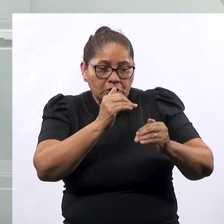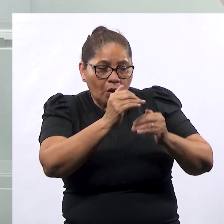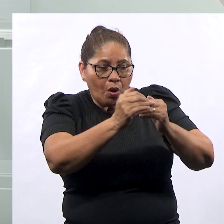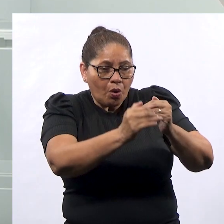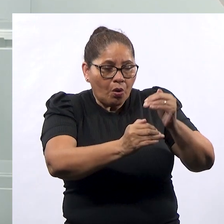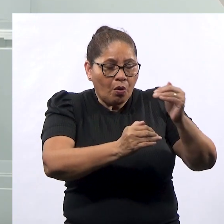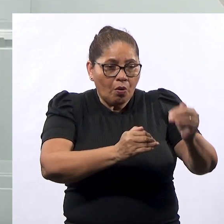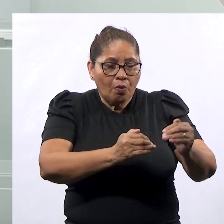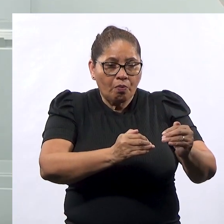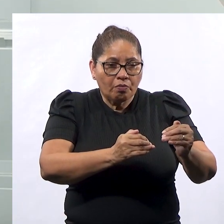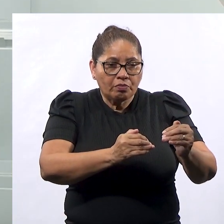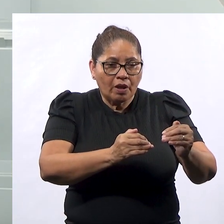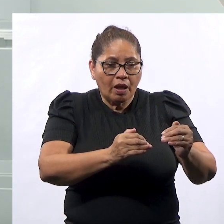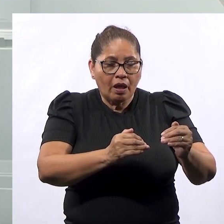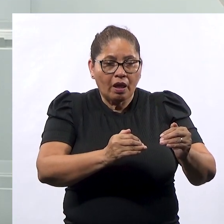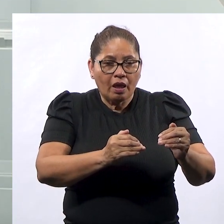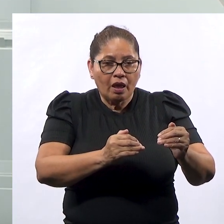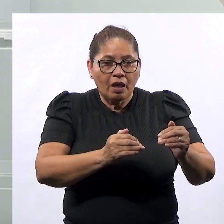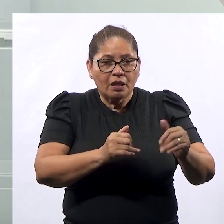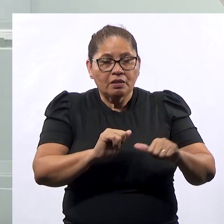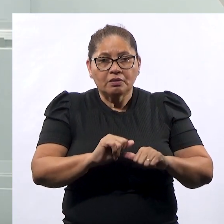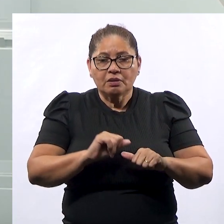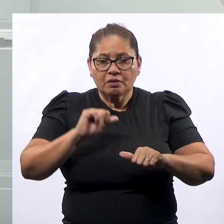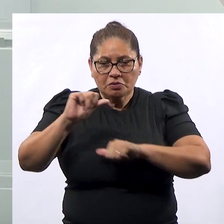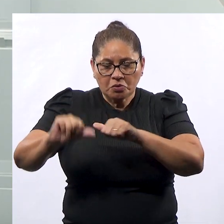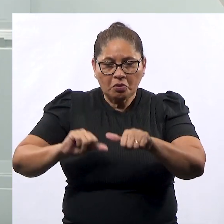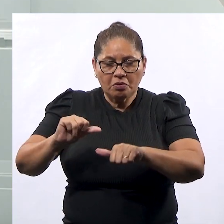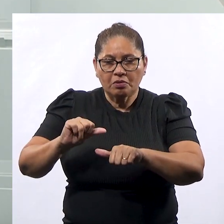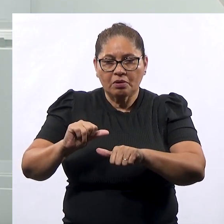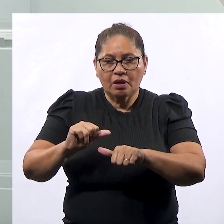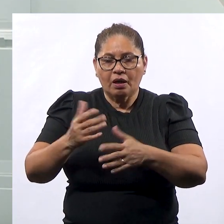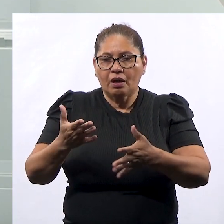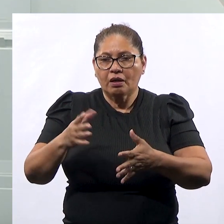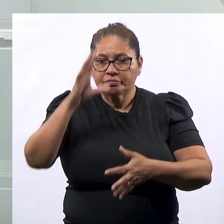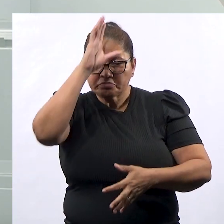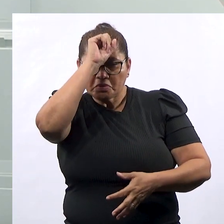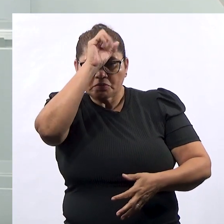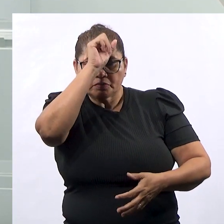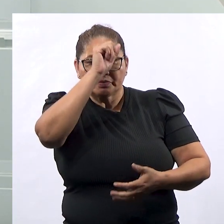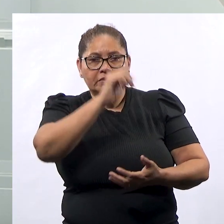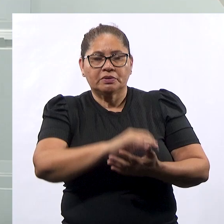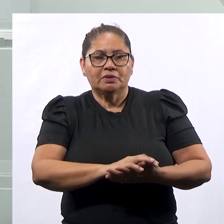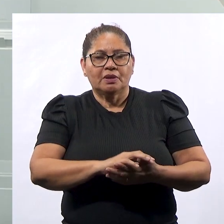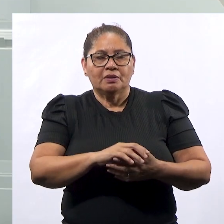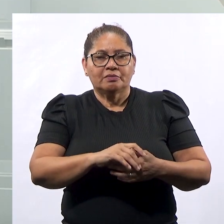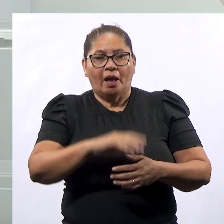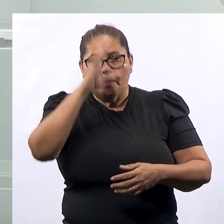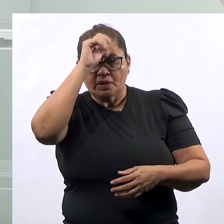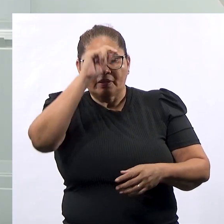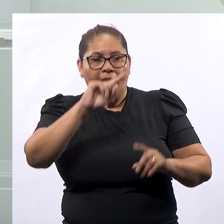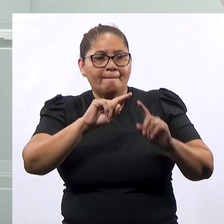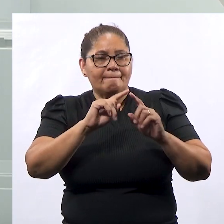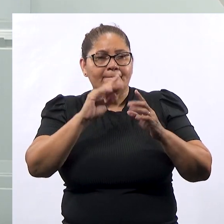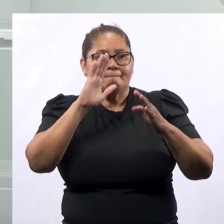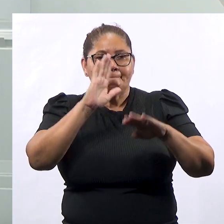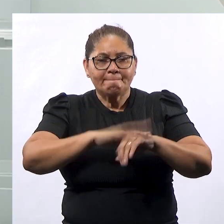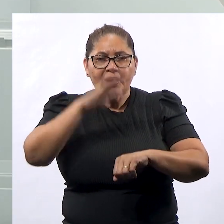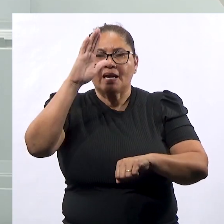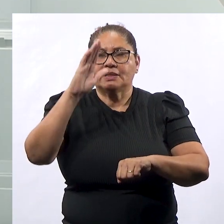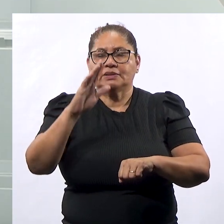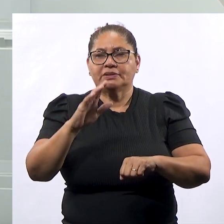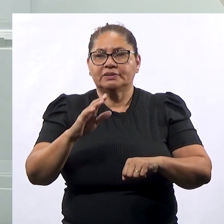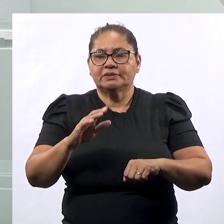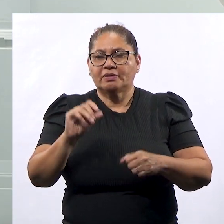durante o processo e mudar o rumo daquele que está aprendendo. Fazer com que ele aprenda mais, fazer com que ele